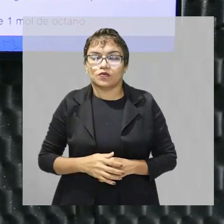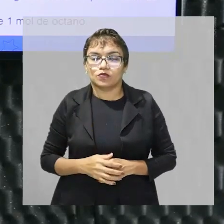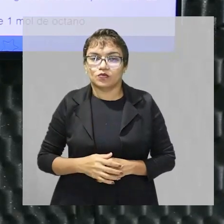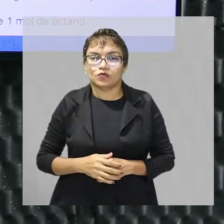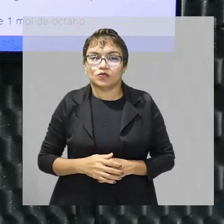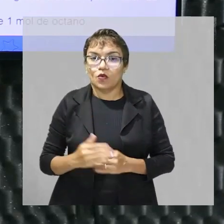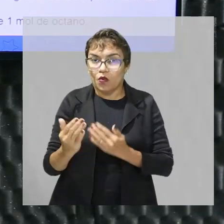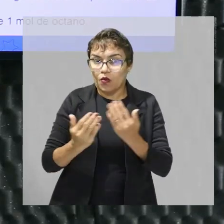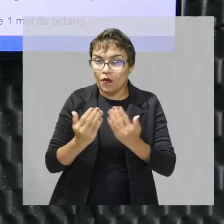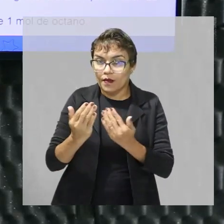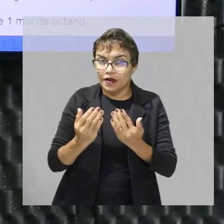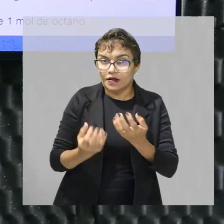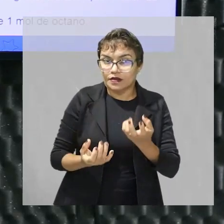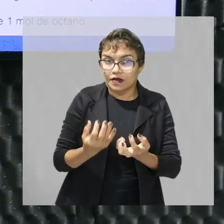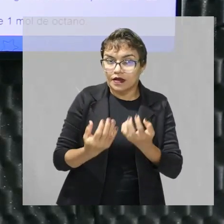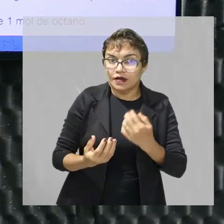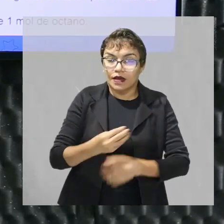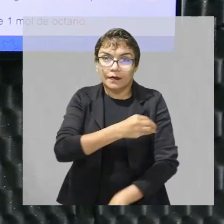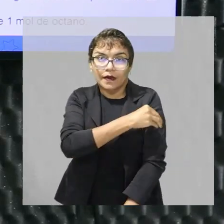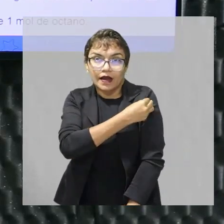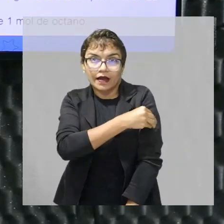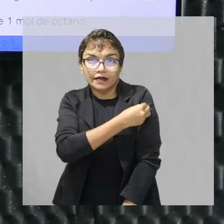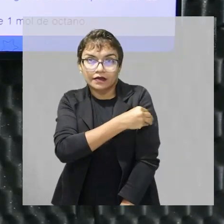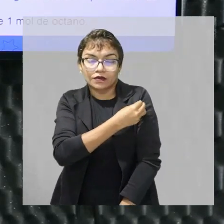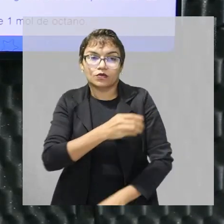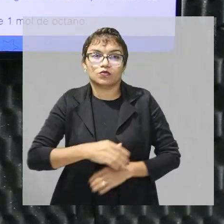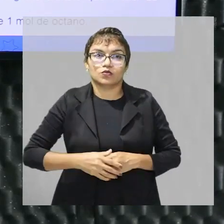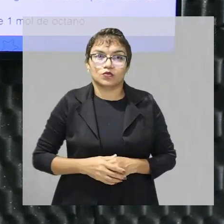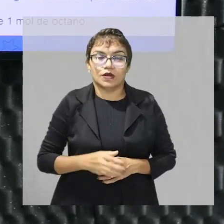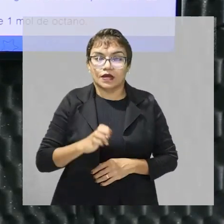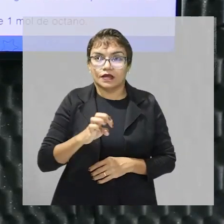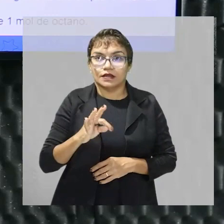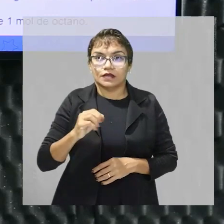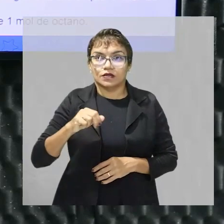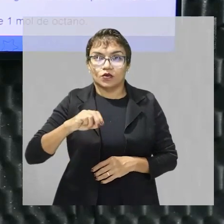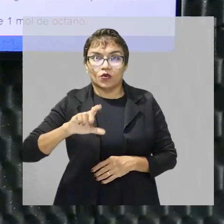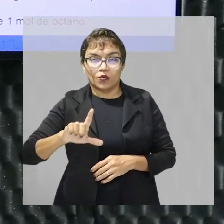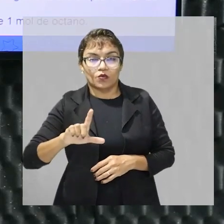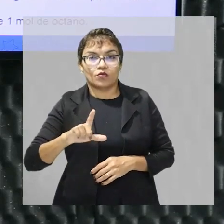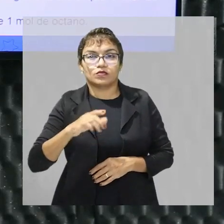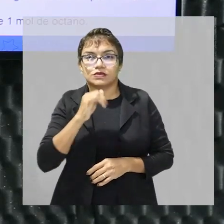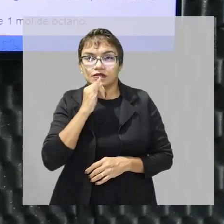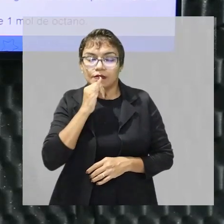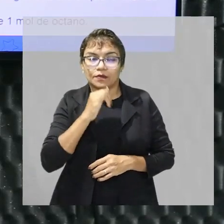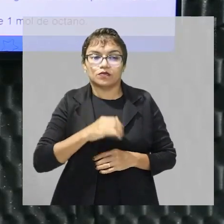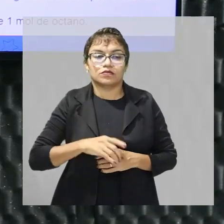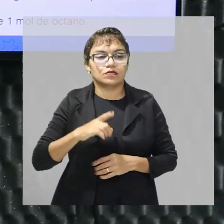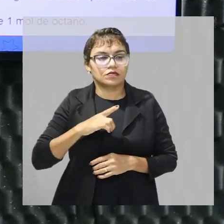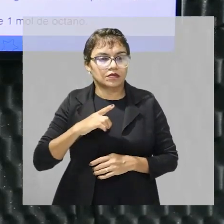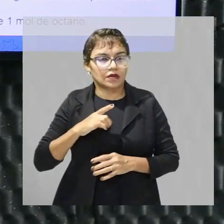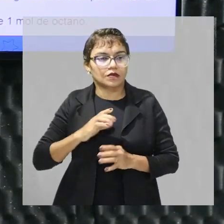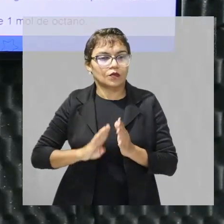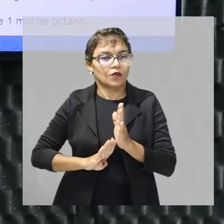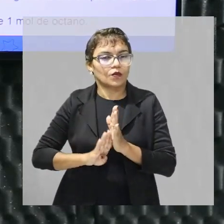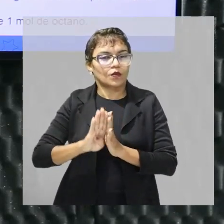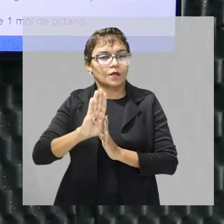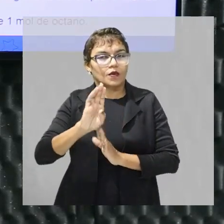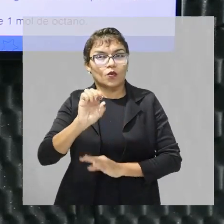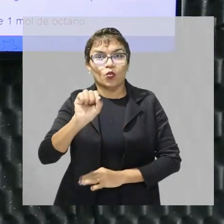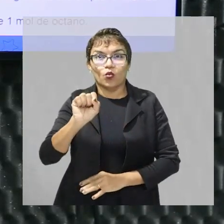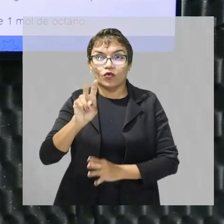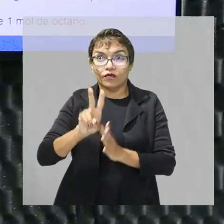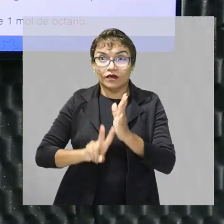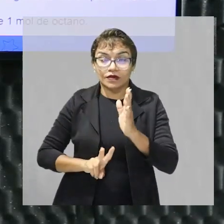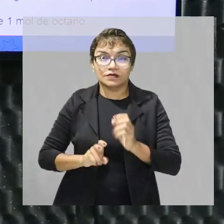etanol, certo? Então, 16 para 2 quer dizer que eu tenho um aumento de 8 vezes.